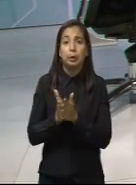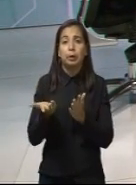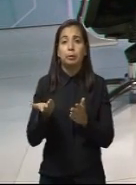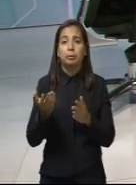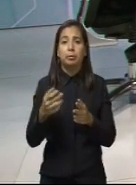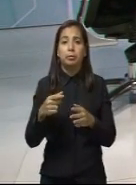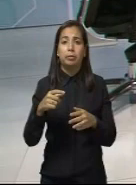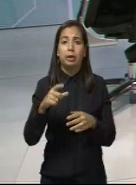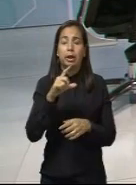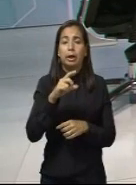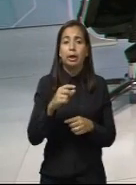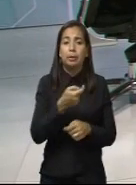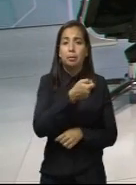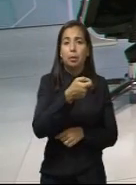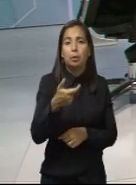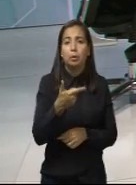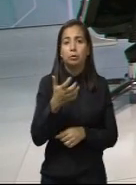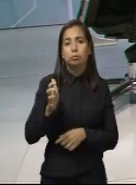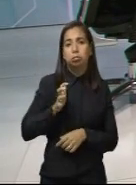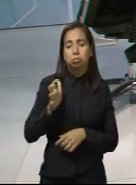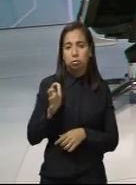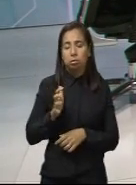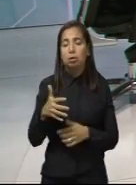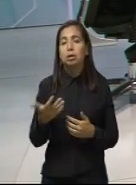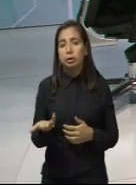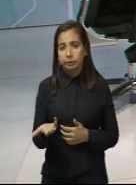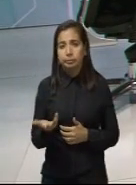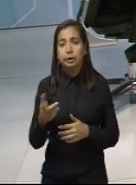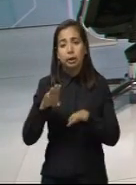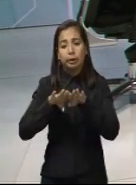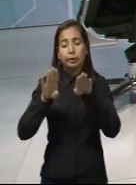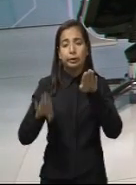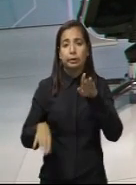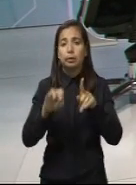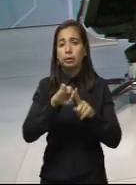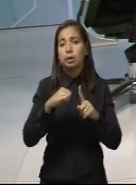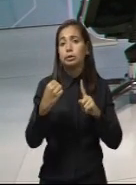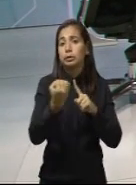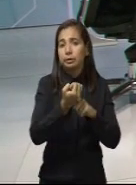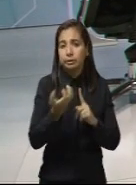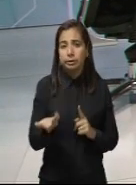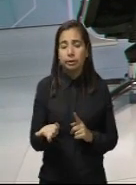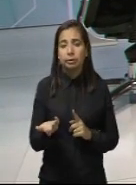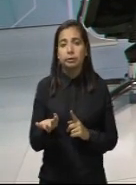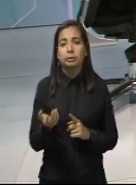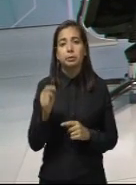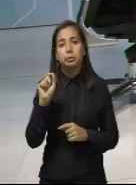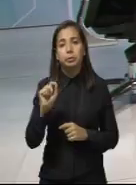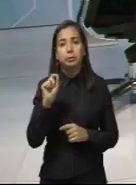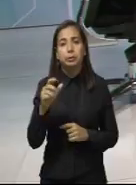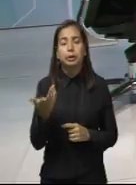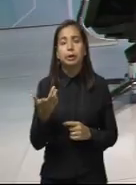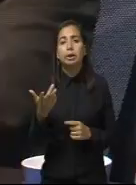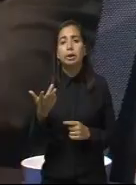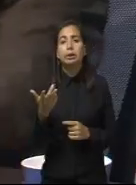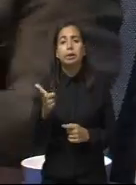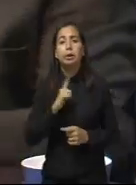Mas a coisa é muito mais complexa. Ela vai desde uma ideia, por exemplo, do processo de